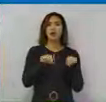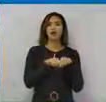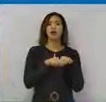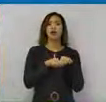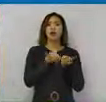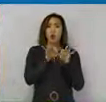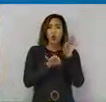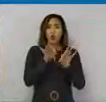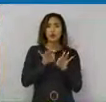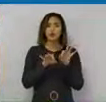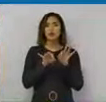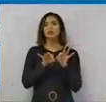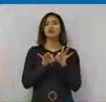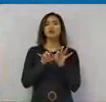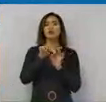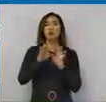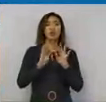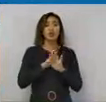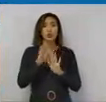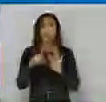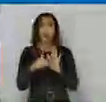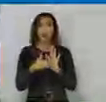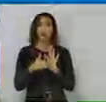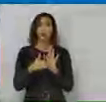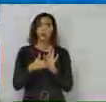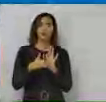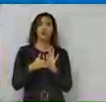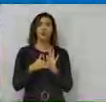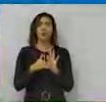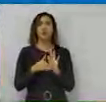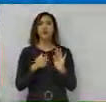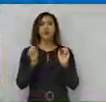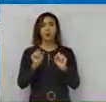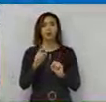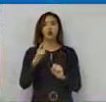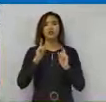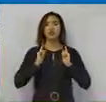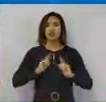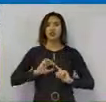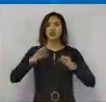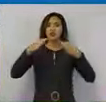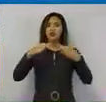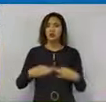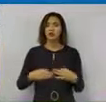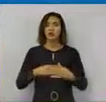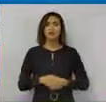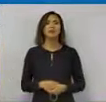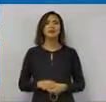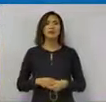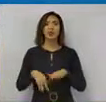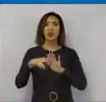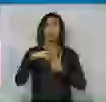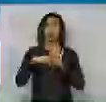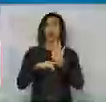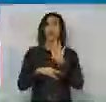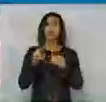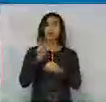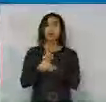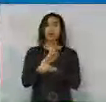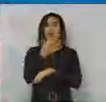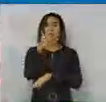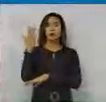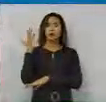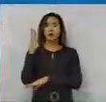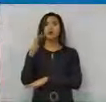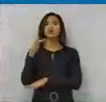plano para que isso tudo seja bem gerenciado, a realização do controle ambiental na execução